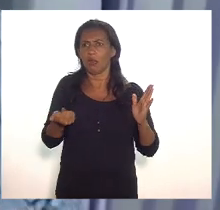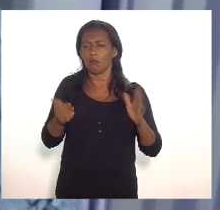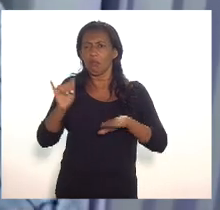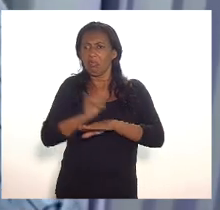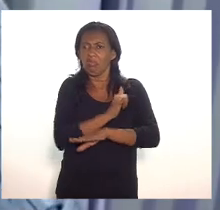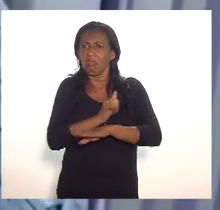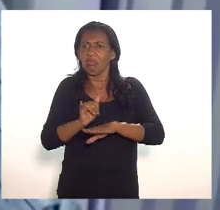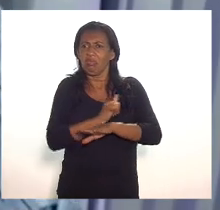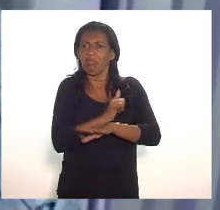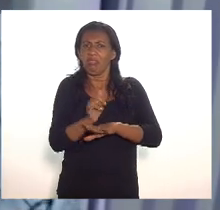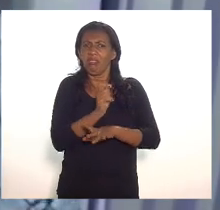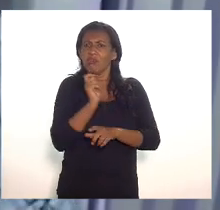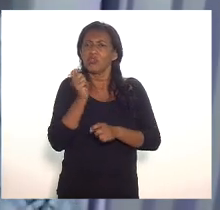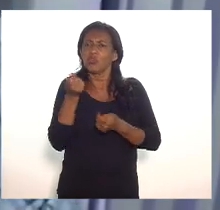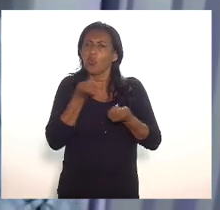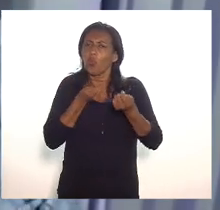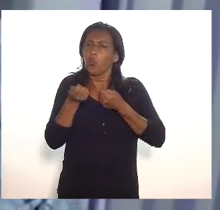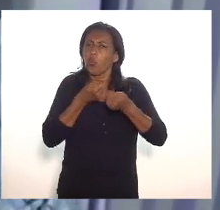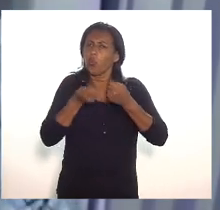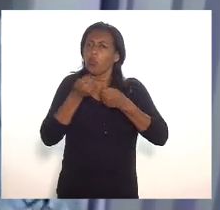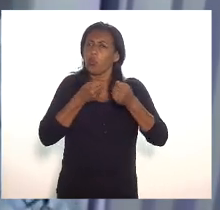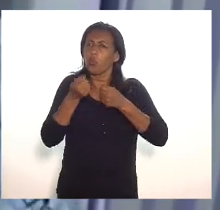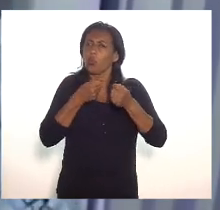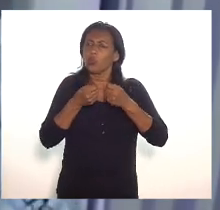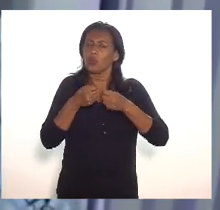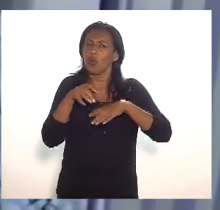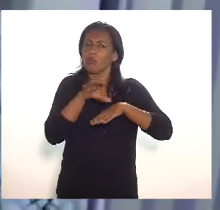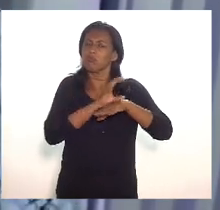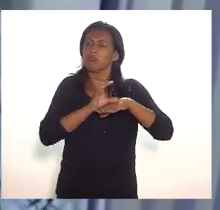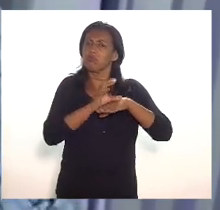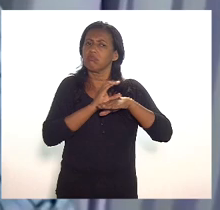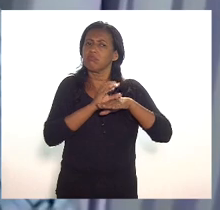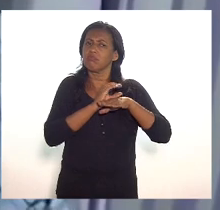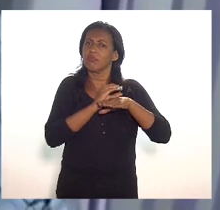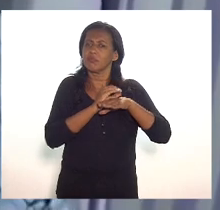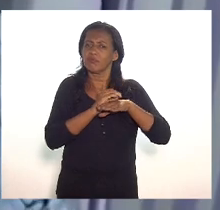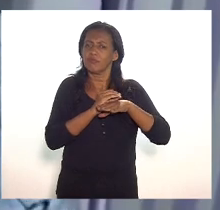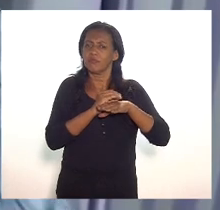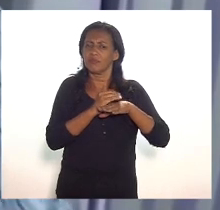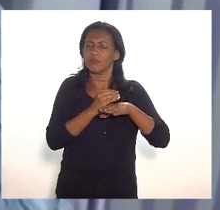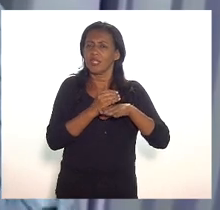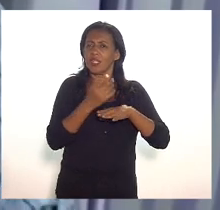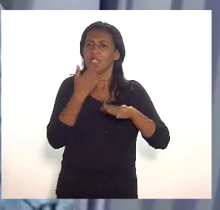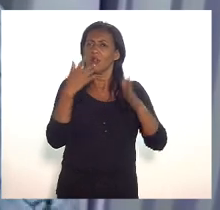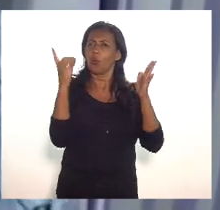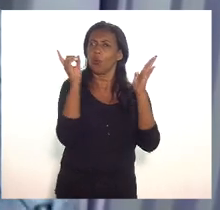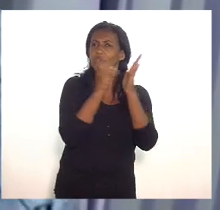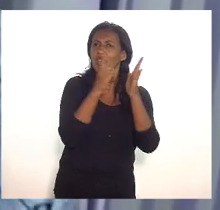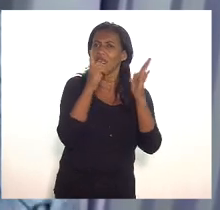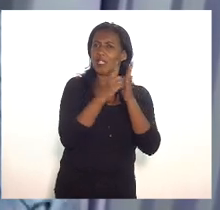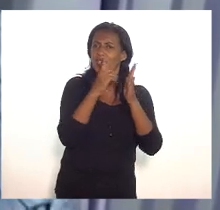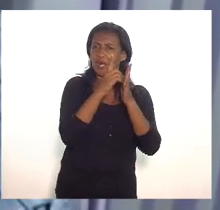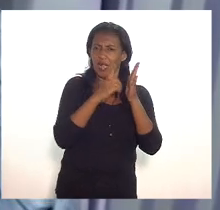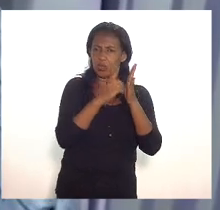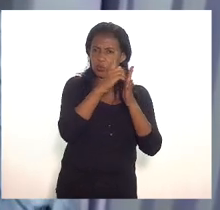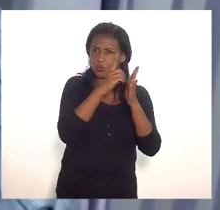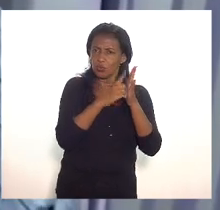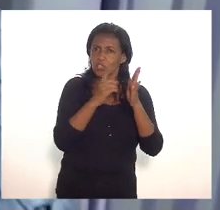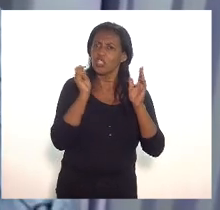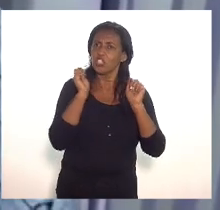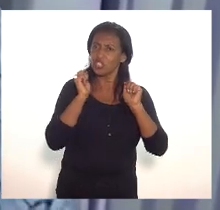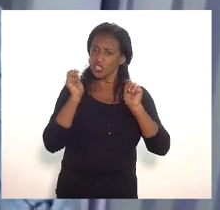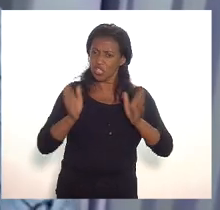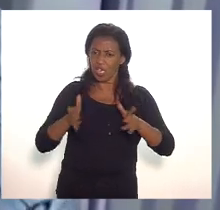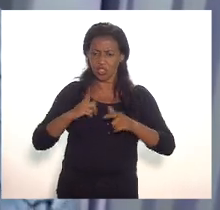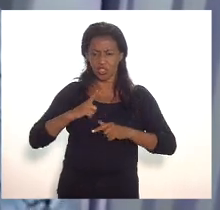de contornar, né, o dispositivo constitucional e disciplinar a matéria por decreto. Tinha um projeto de lei que o próprio governo